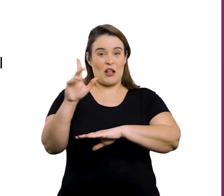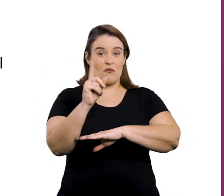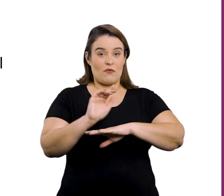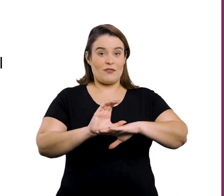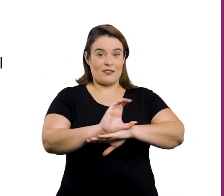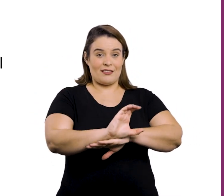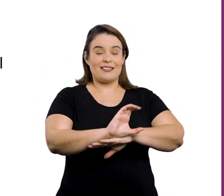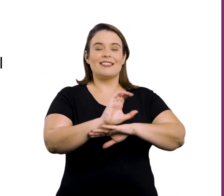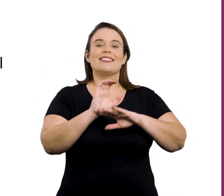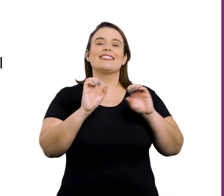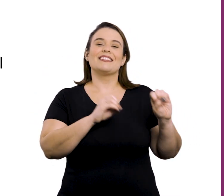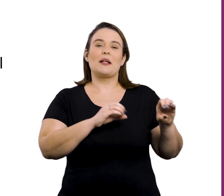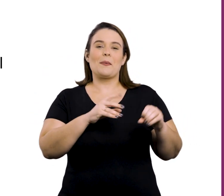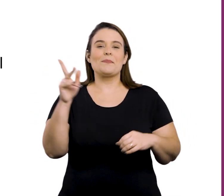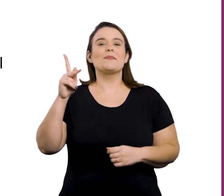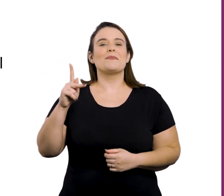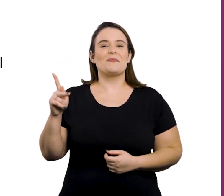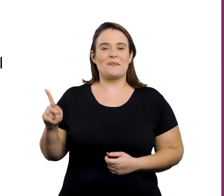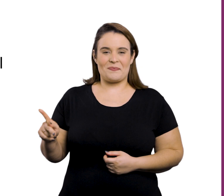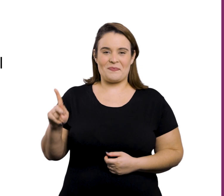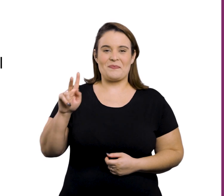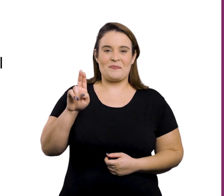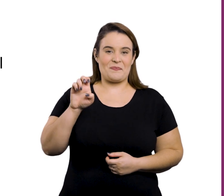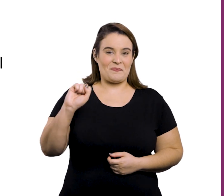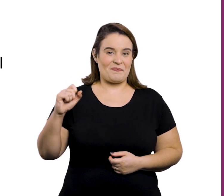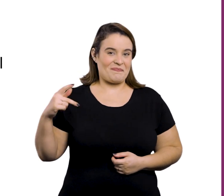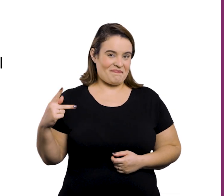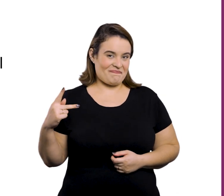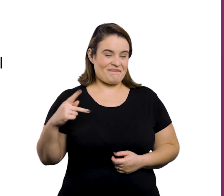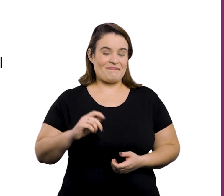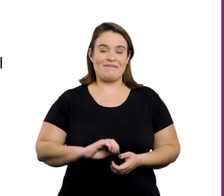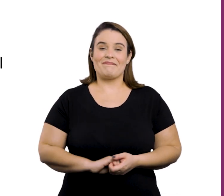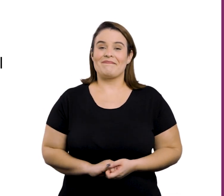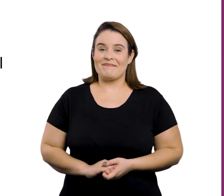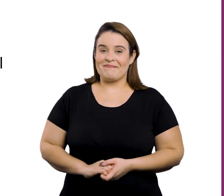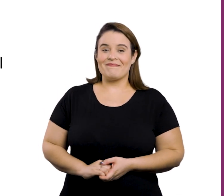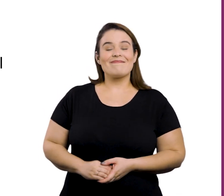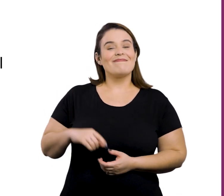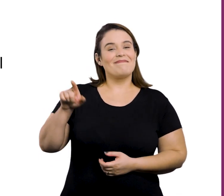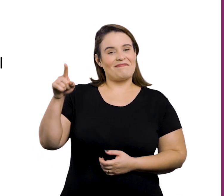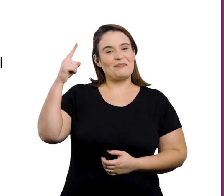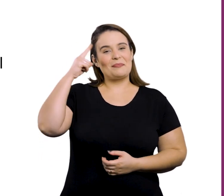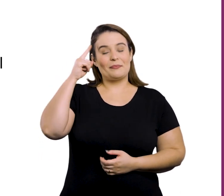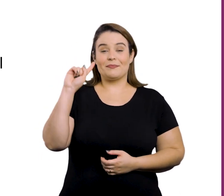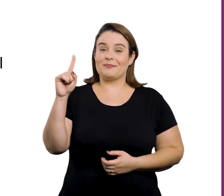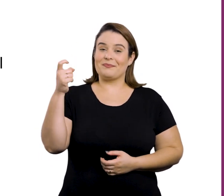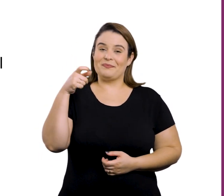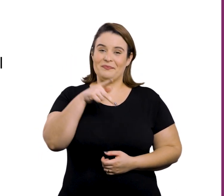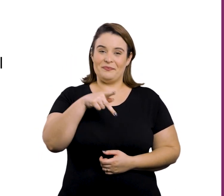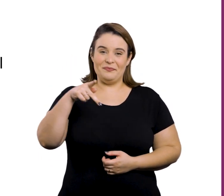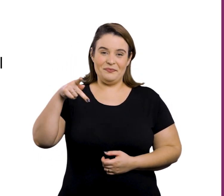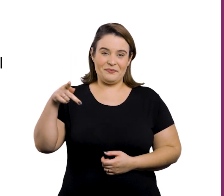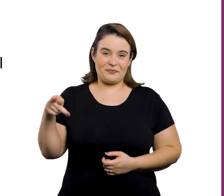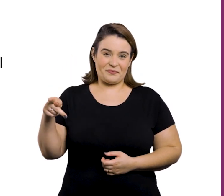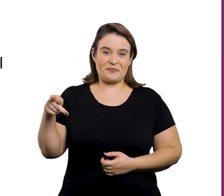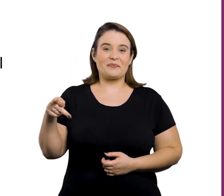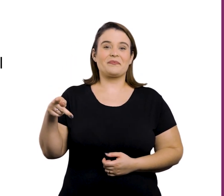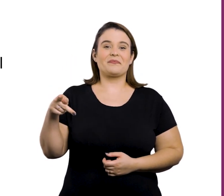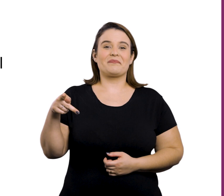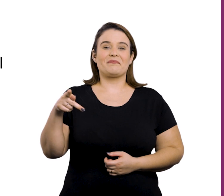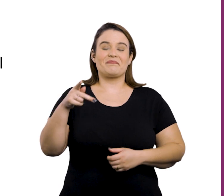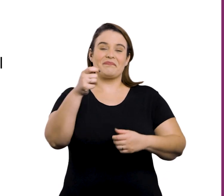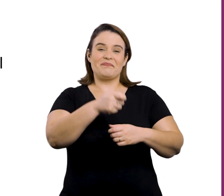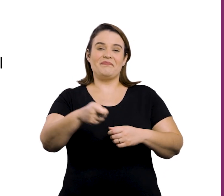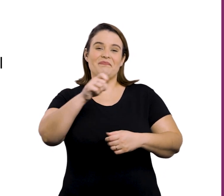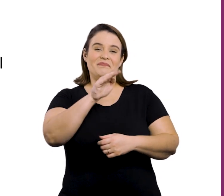maior especialista brasileiro em financiamento educacional, professor titular da Universidade de São Paulo, idealizador